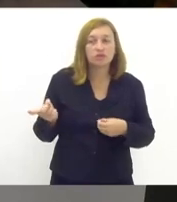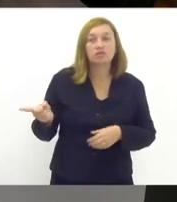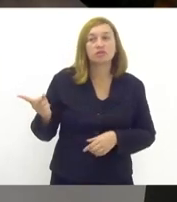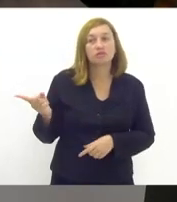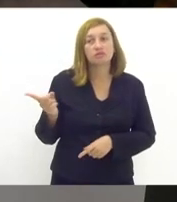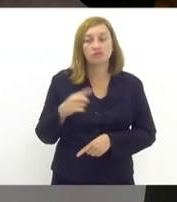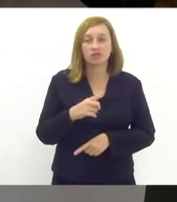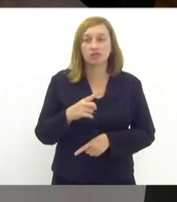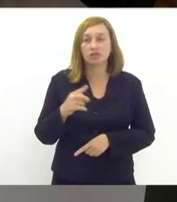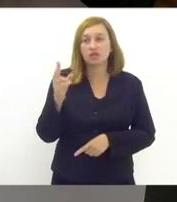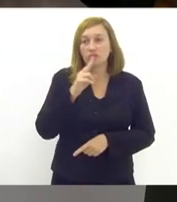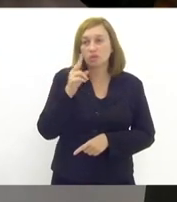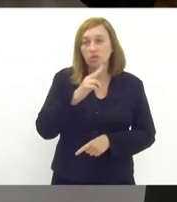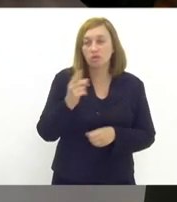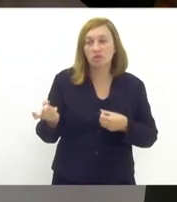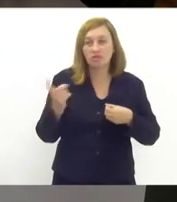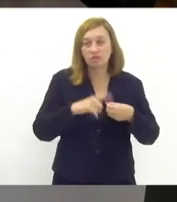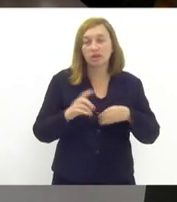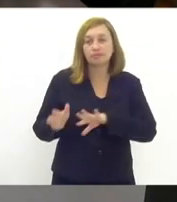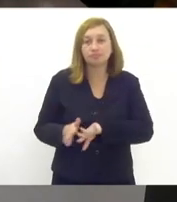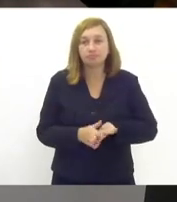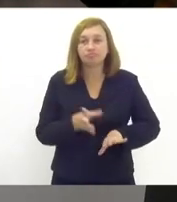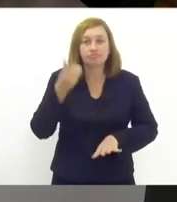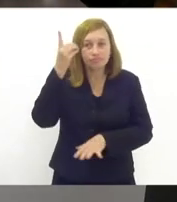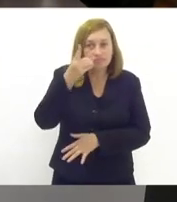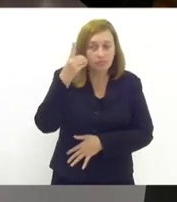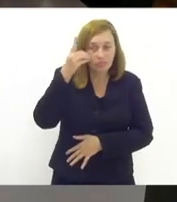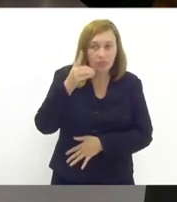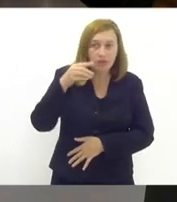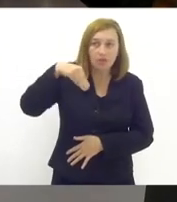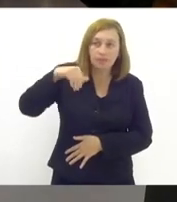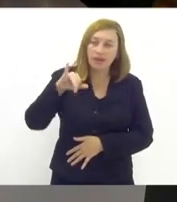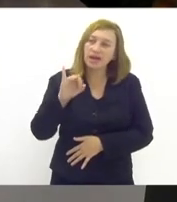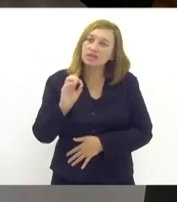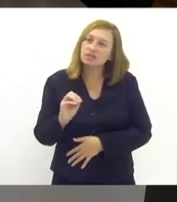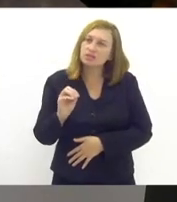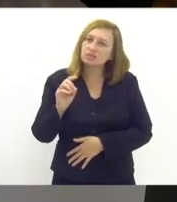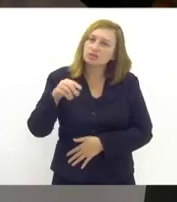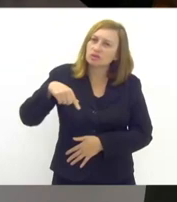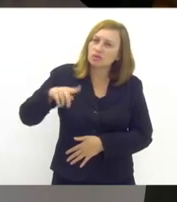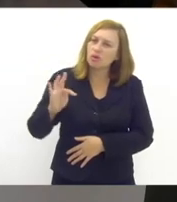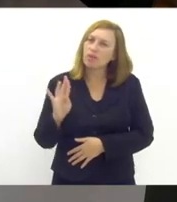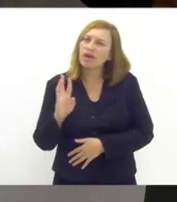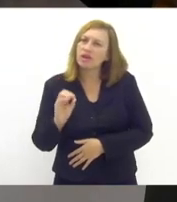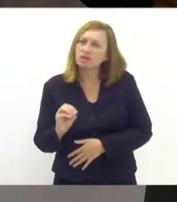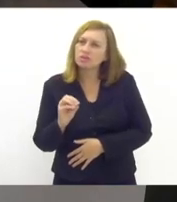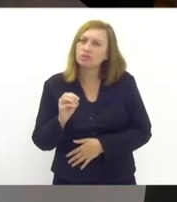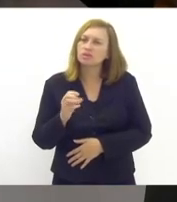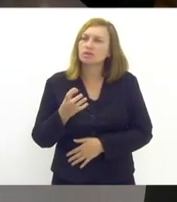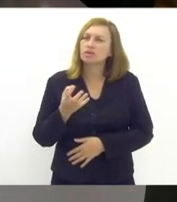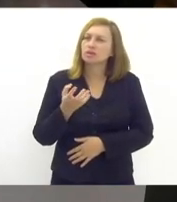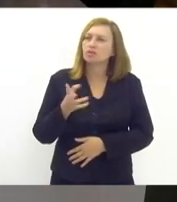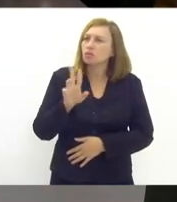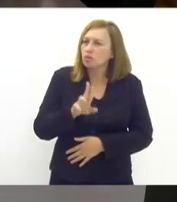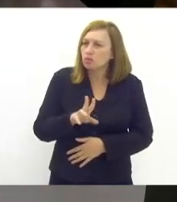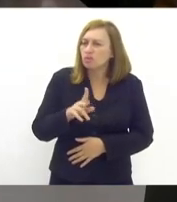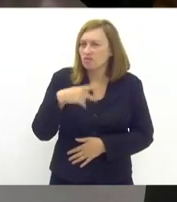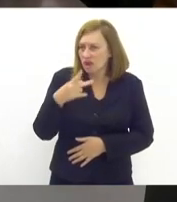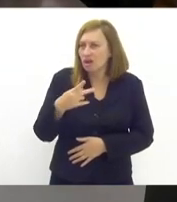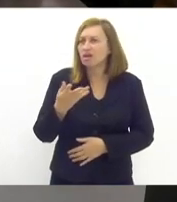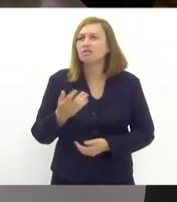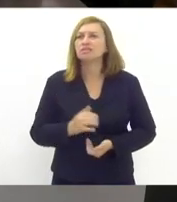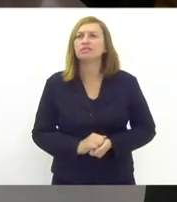correr lá de volta. Deputado Márcio Gualberto, indago se o senhor gostaria de fazer alguma